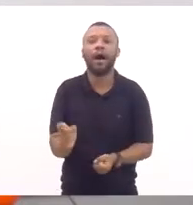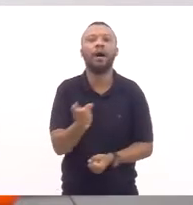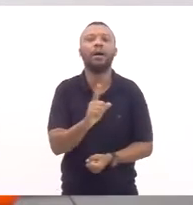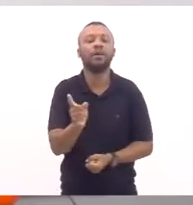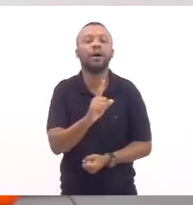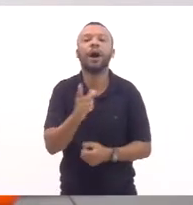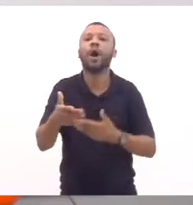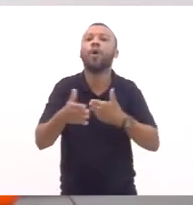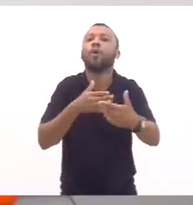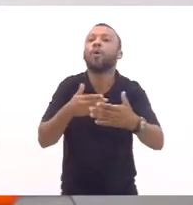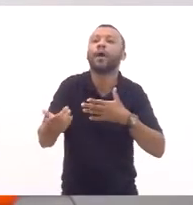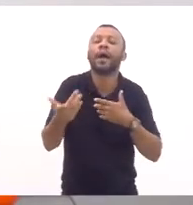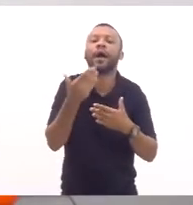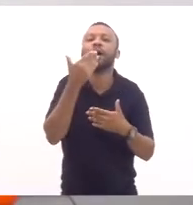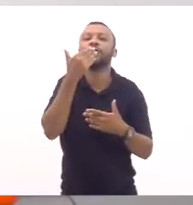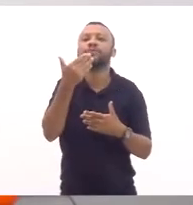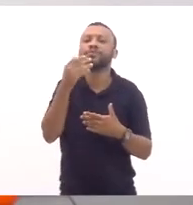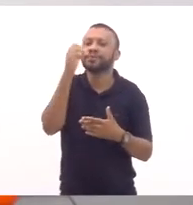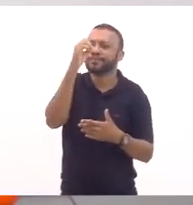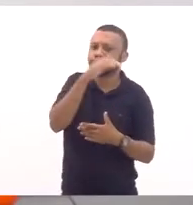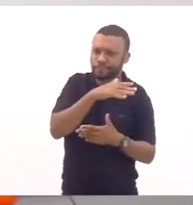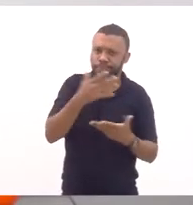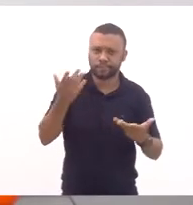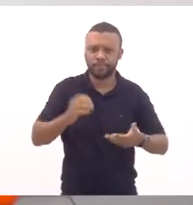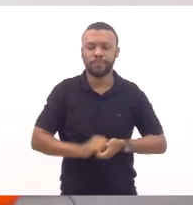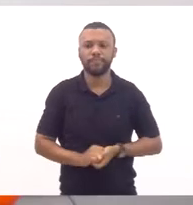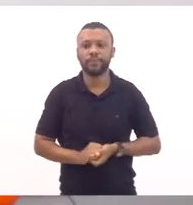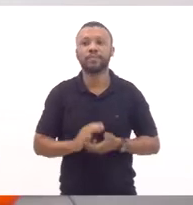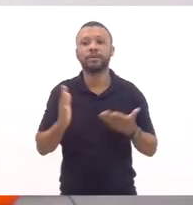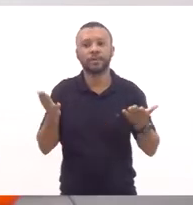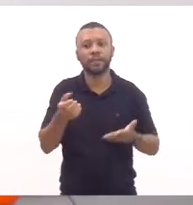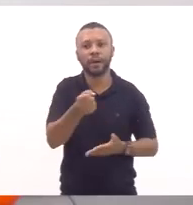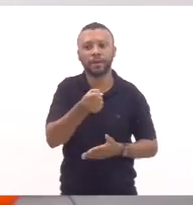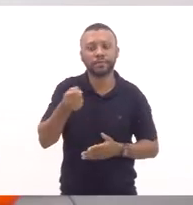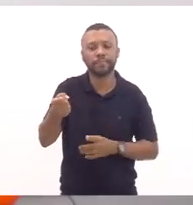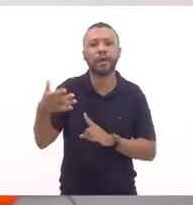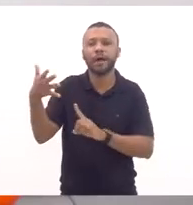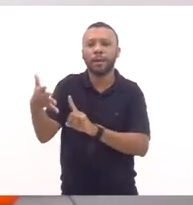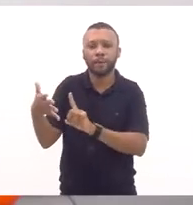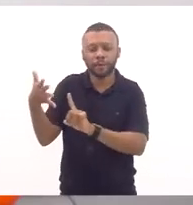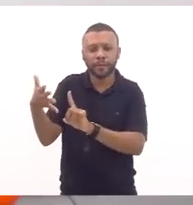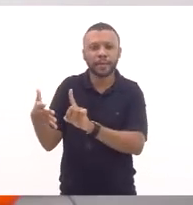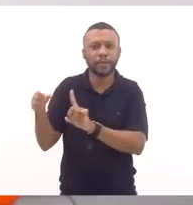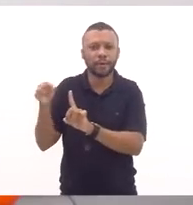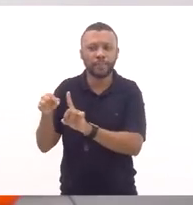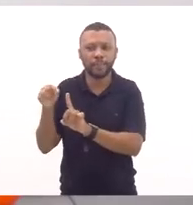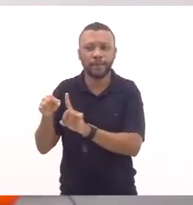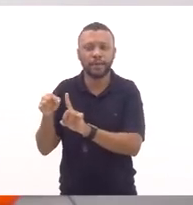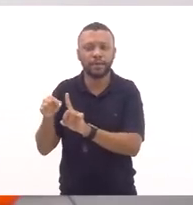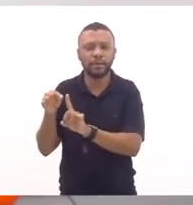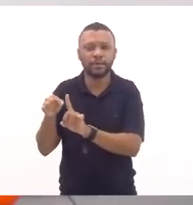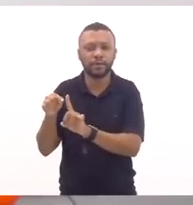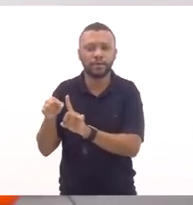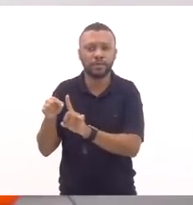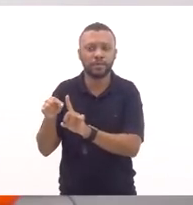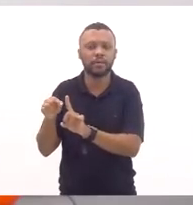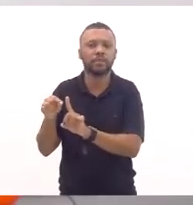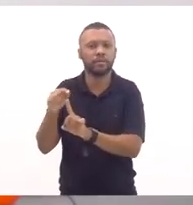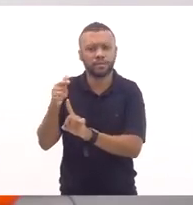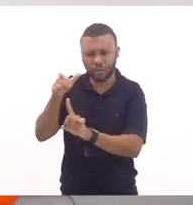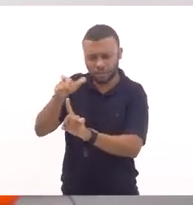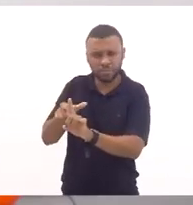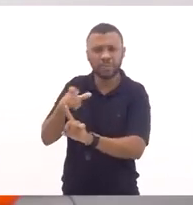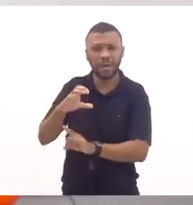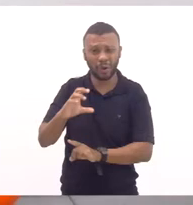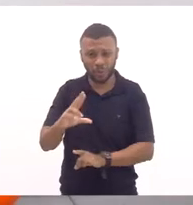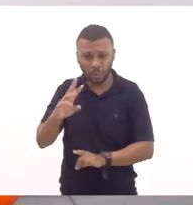tipo de indignidade. Então, eu já passo para o Indalécio, né, da CUT, outro guerreiro